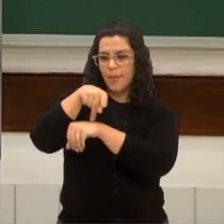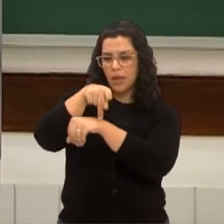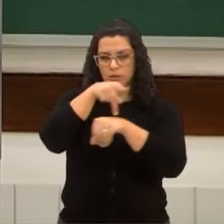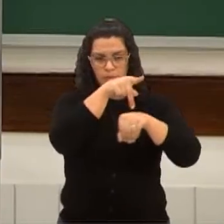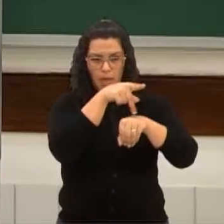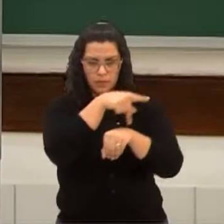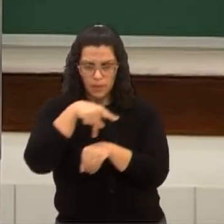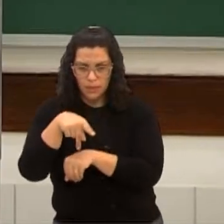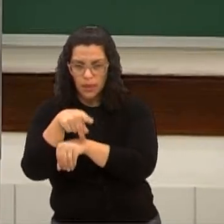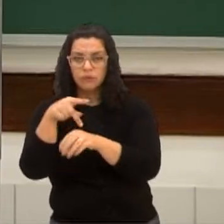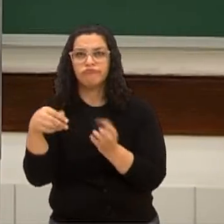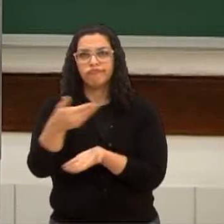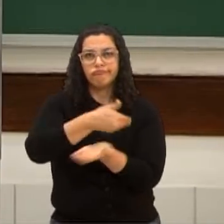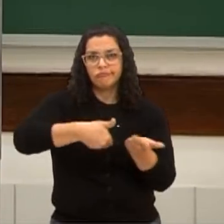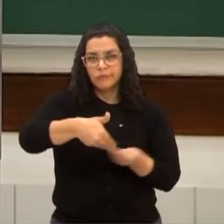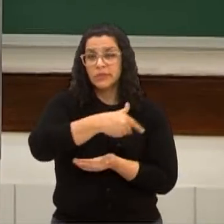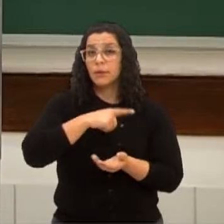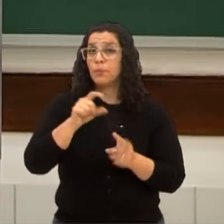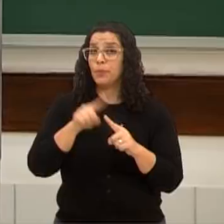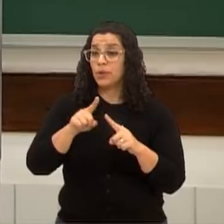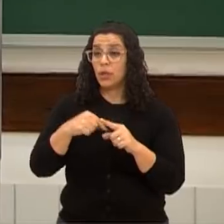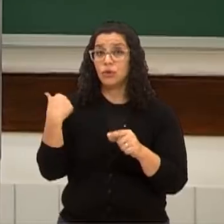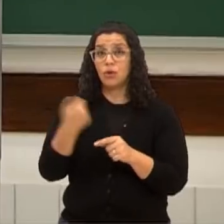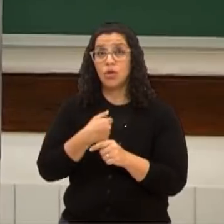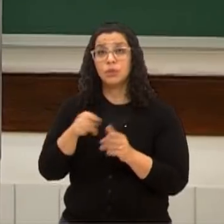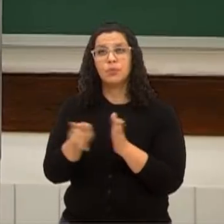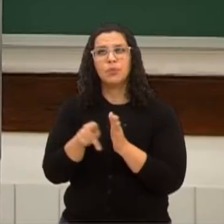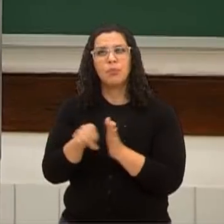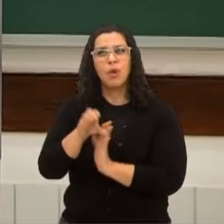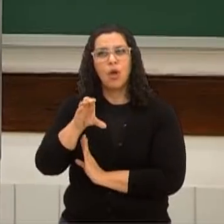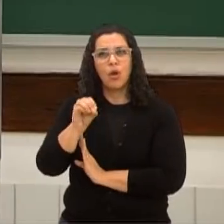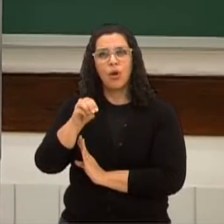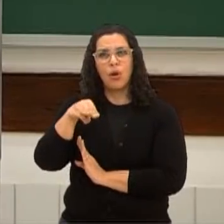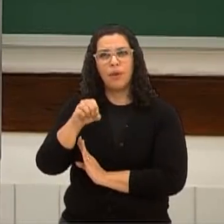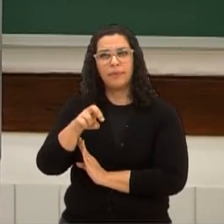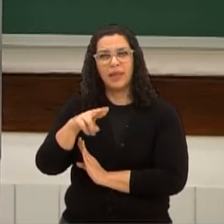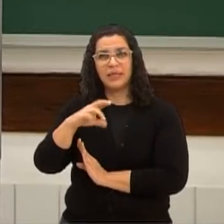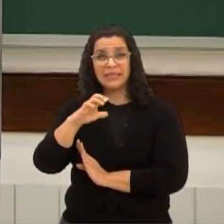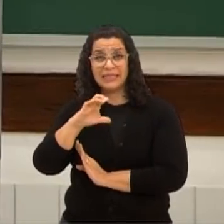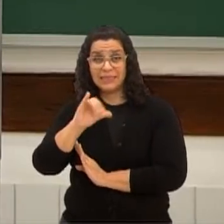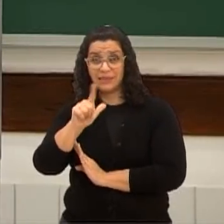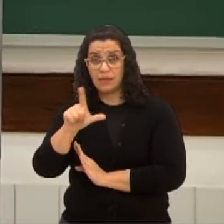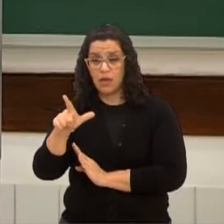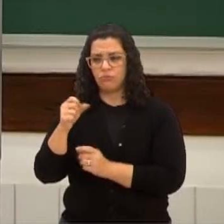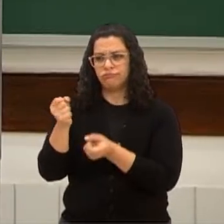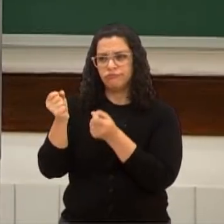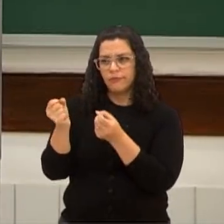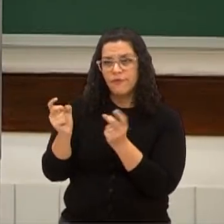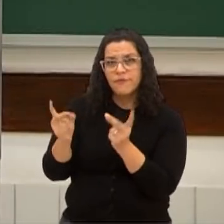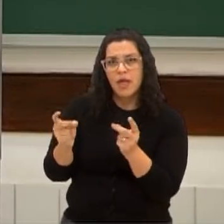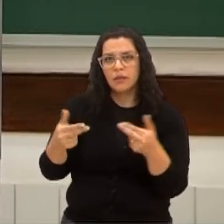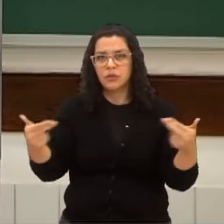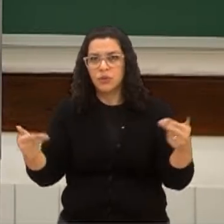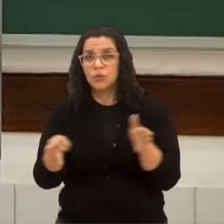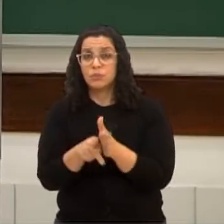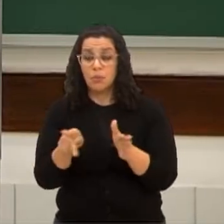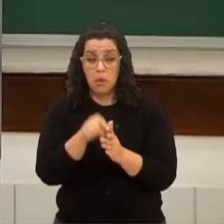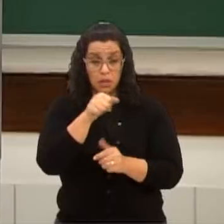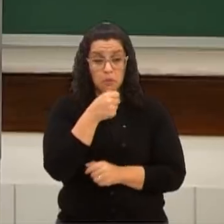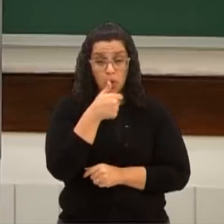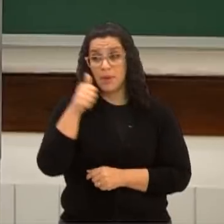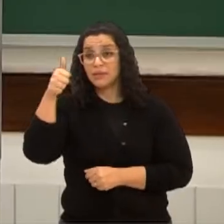né? Porque, do ponto de vista comercial, o que acontece lá do outro lado do planeta pode trazer uma